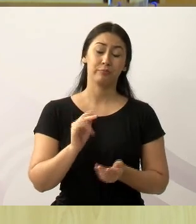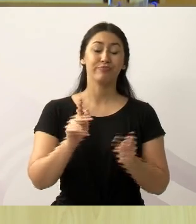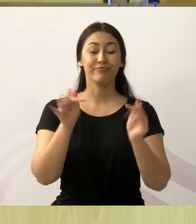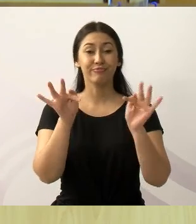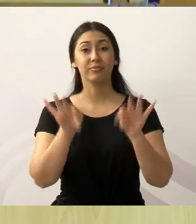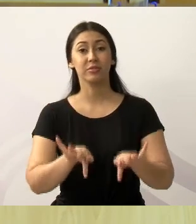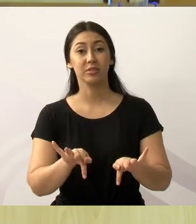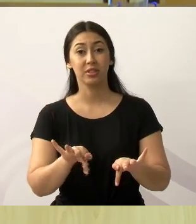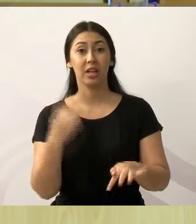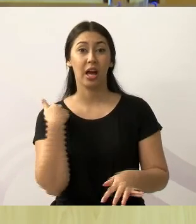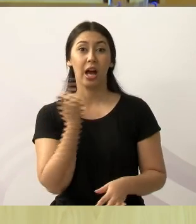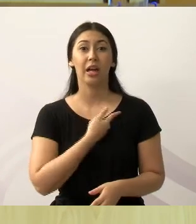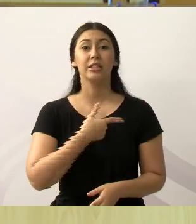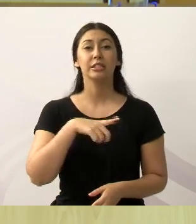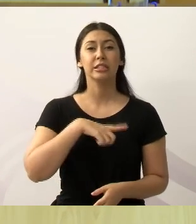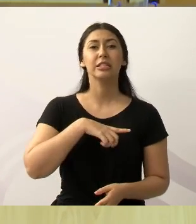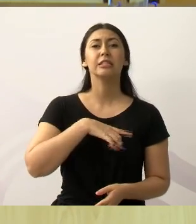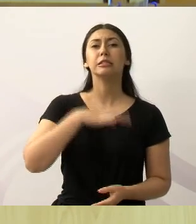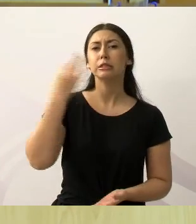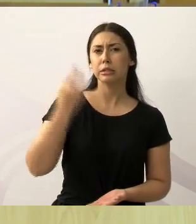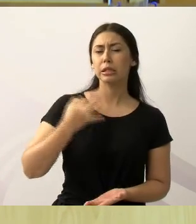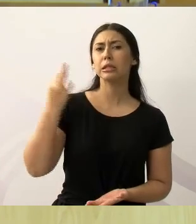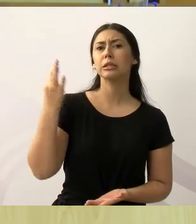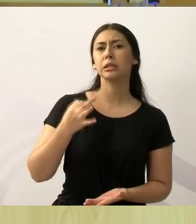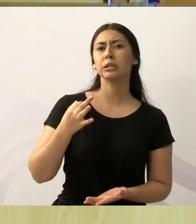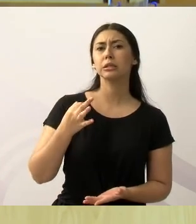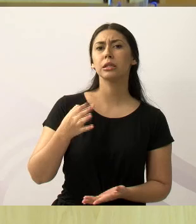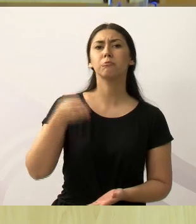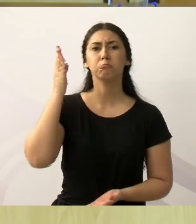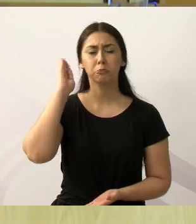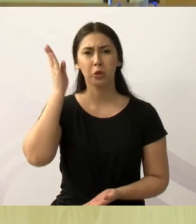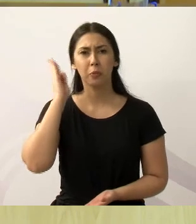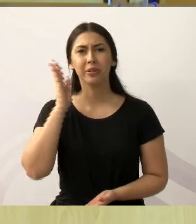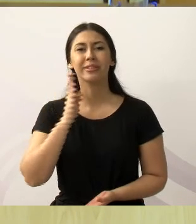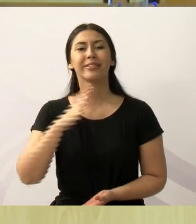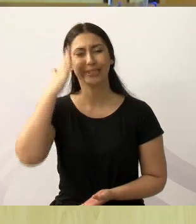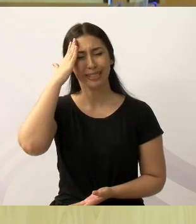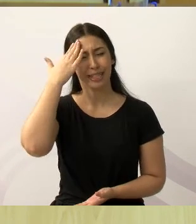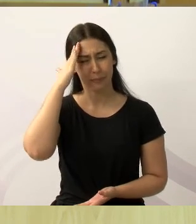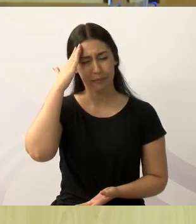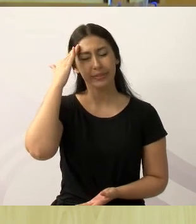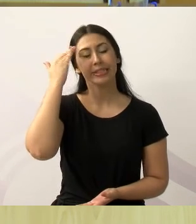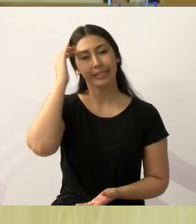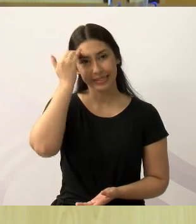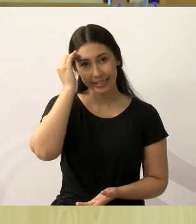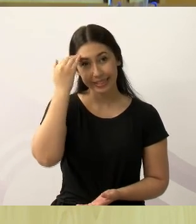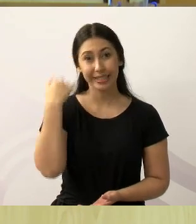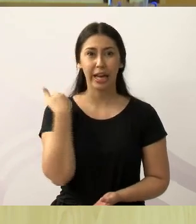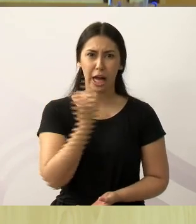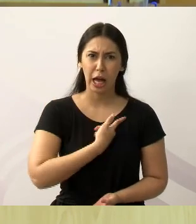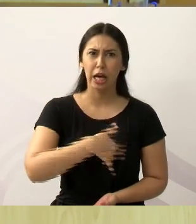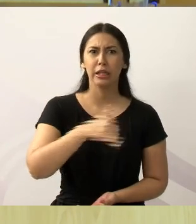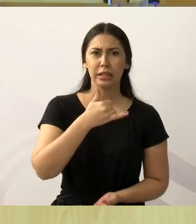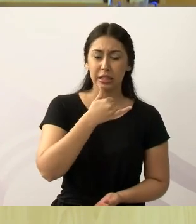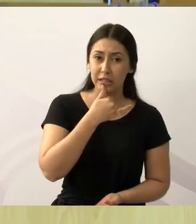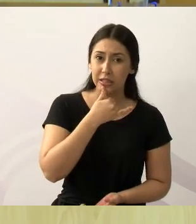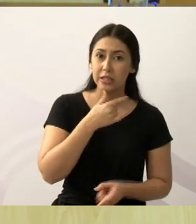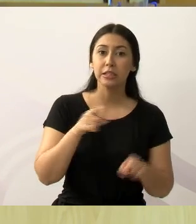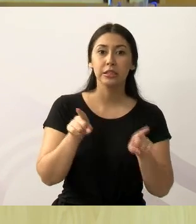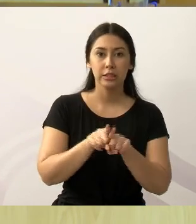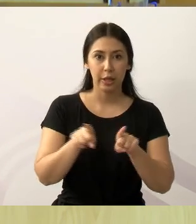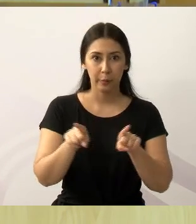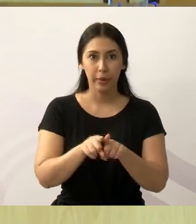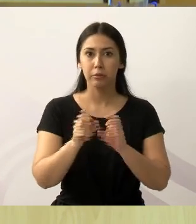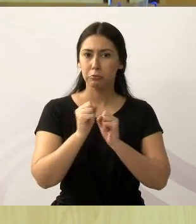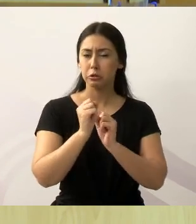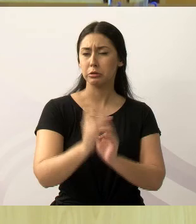certeza de que a câmara municipal de taubaté saberá bem aquilatar a nossa indignação com o fato ocorrido e tomar as providências